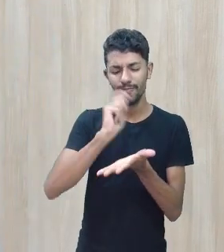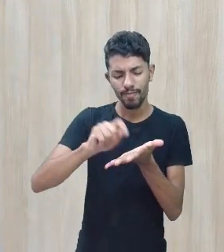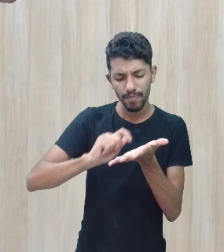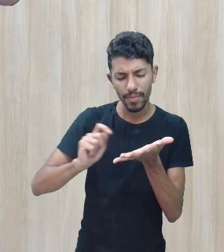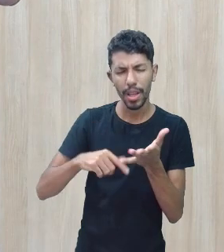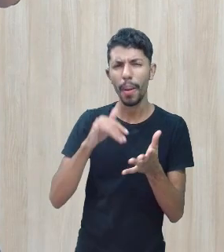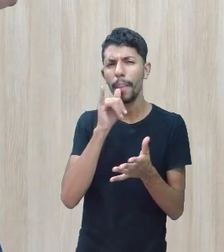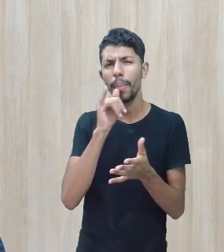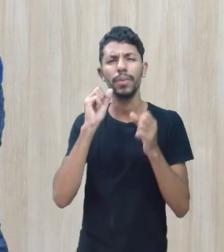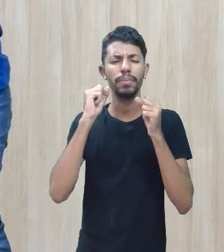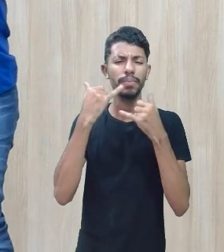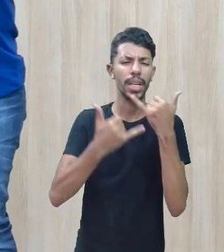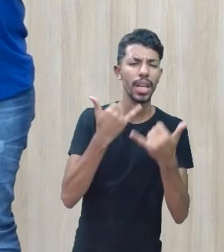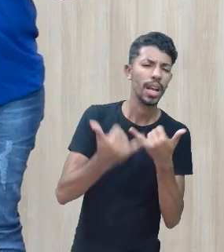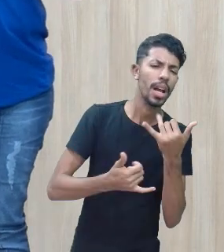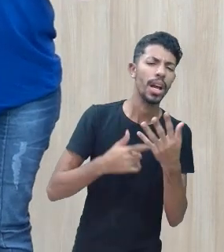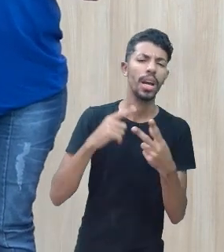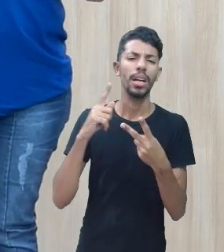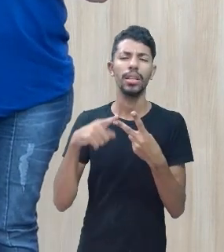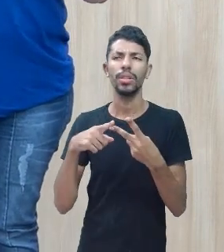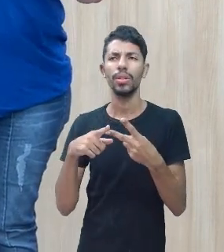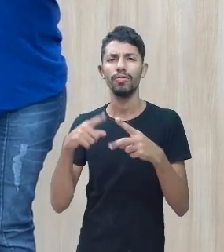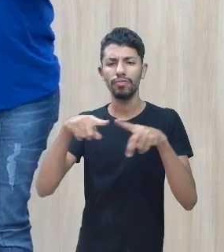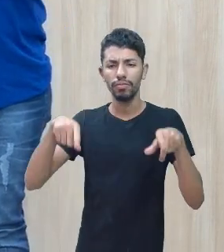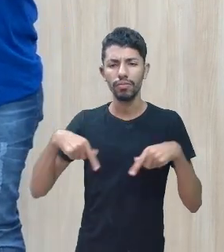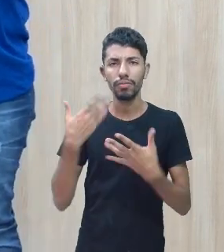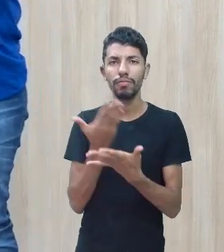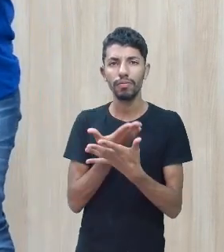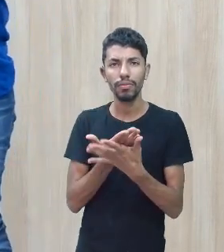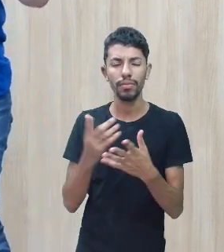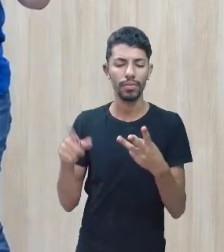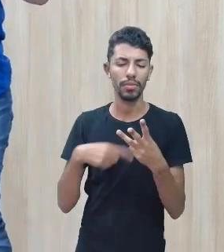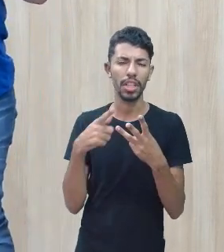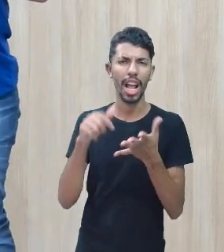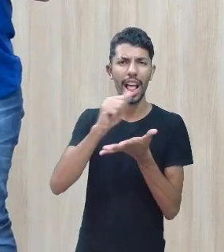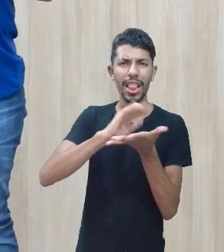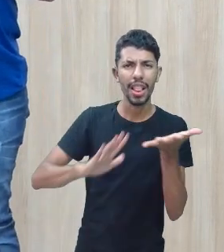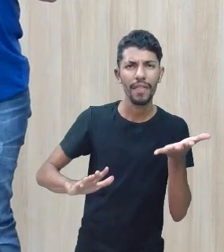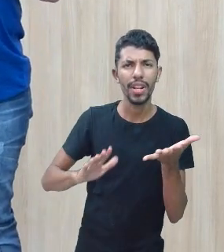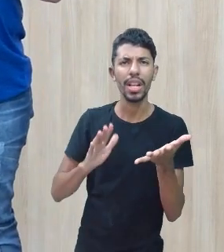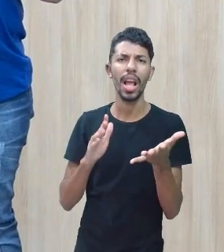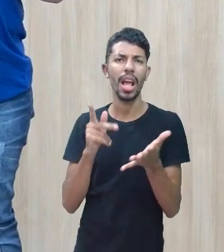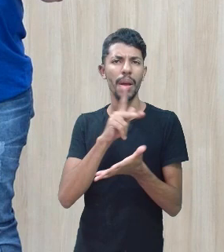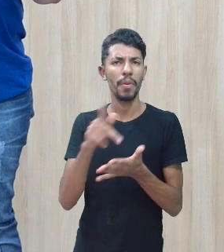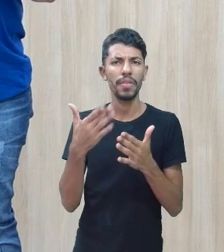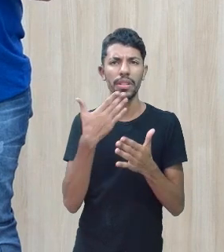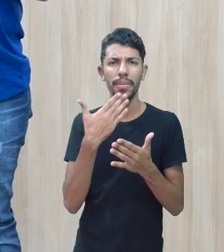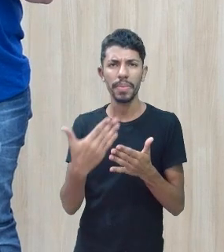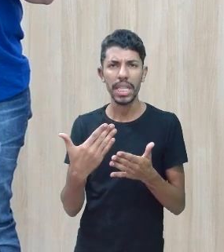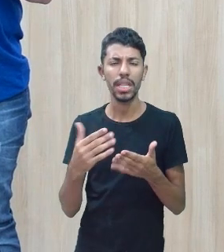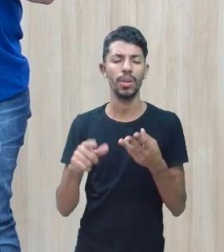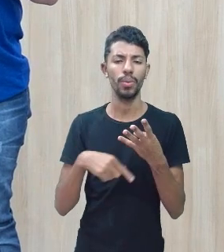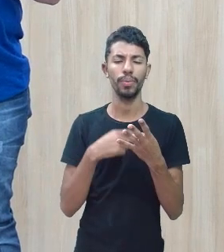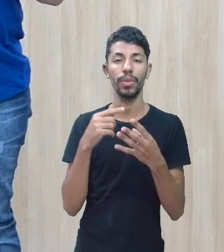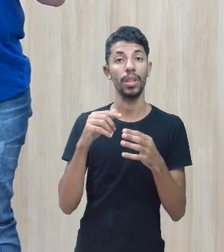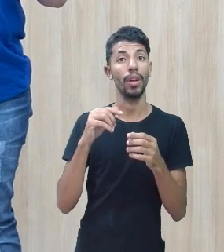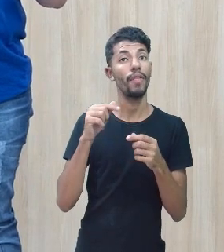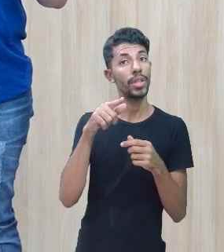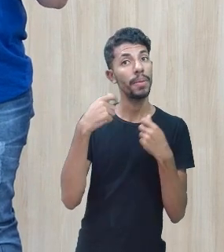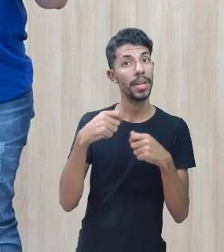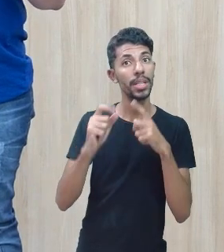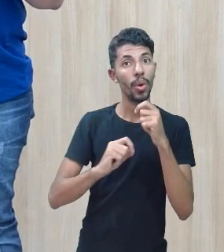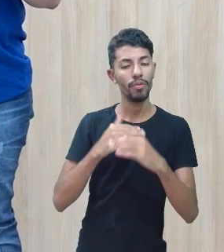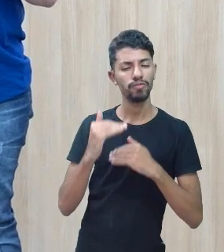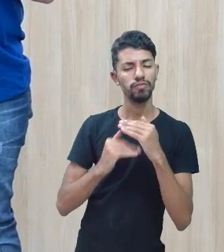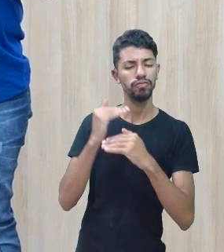seja brincando, seja na sua sala de aula, alguma atividade que a sua professora pediu, construa esse